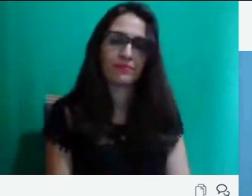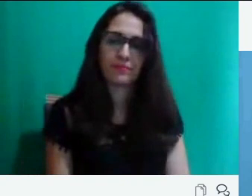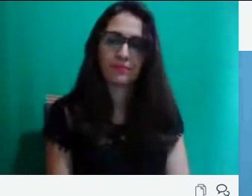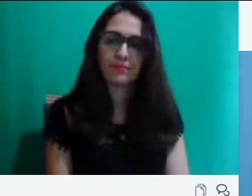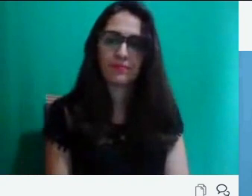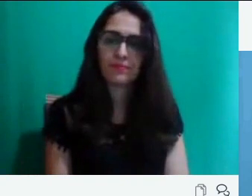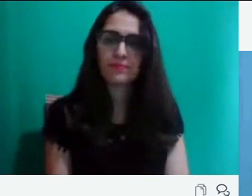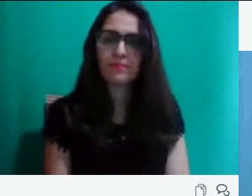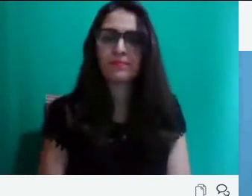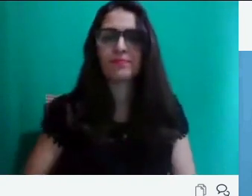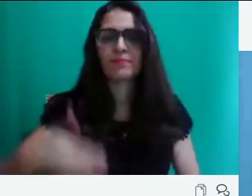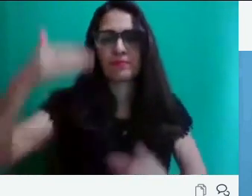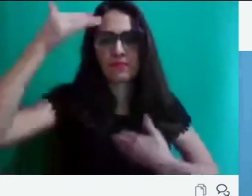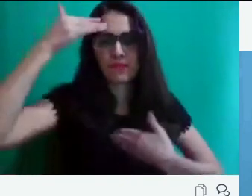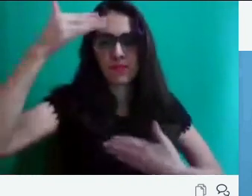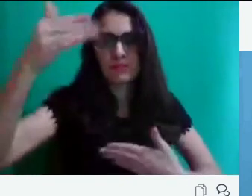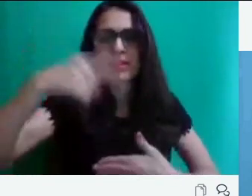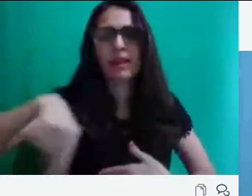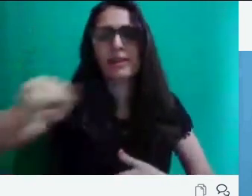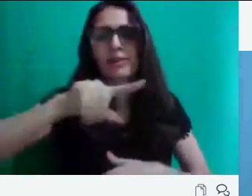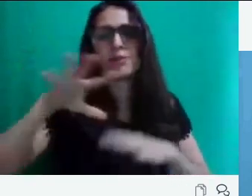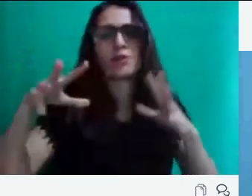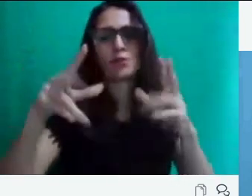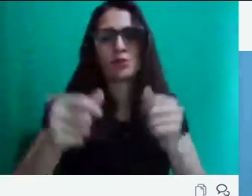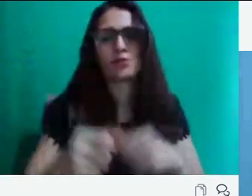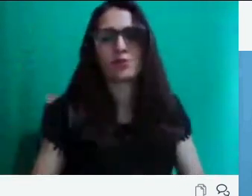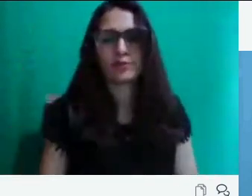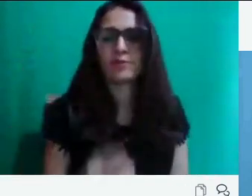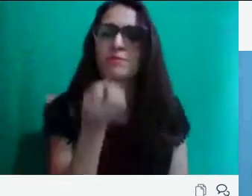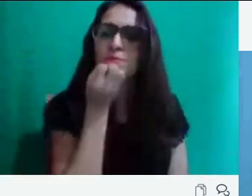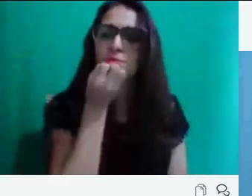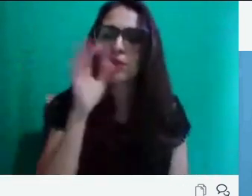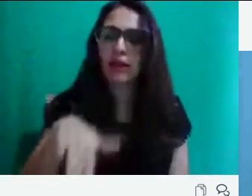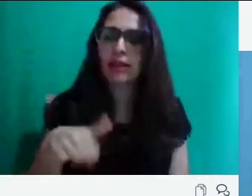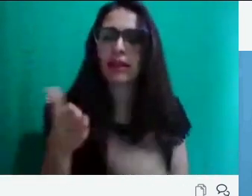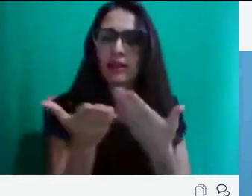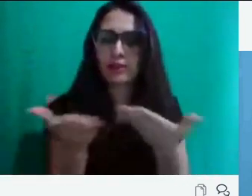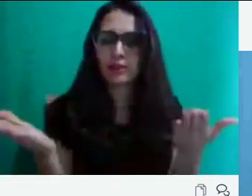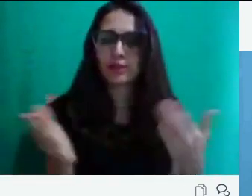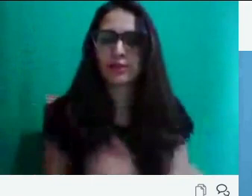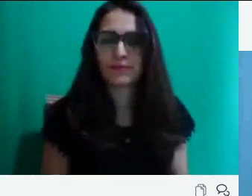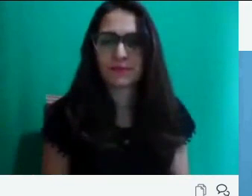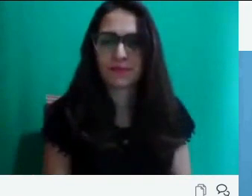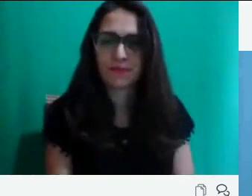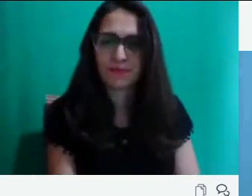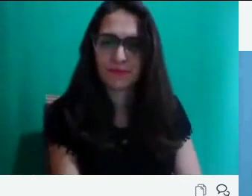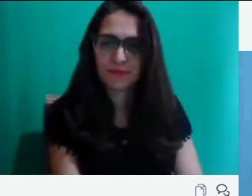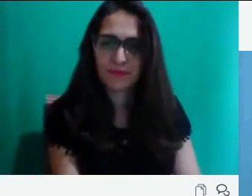A gente agradece a participação de todos. Tenha uma boa tarde. Boa tarde.